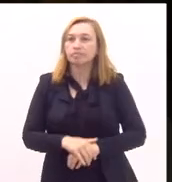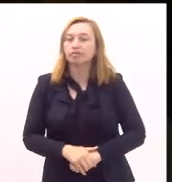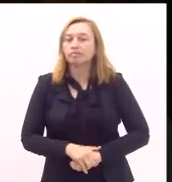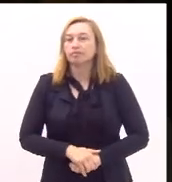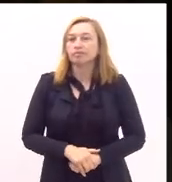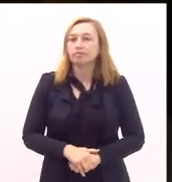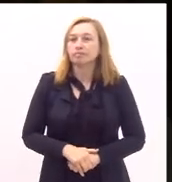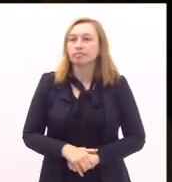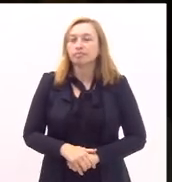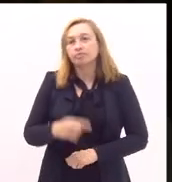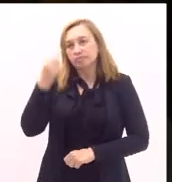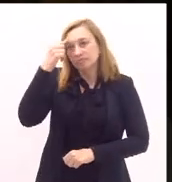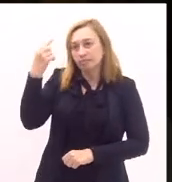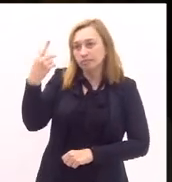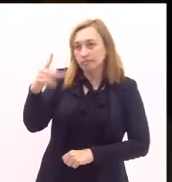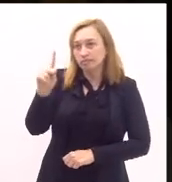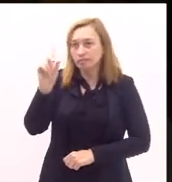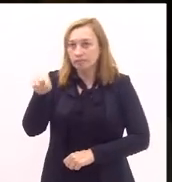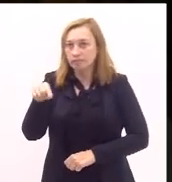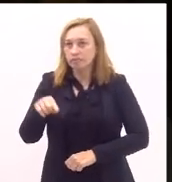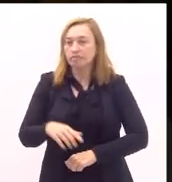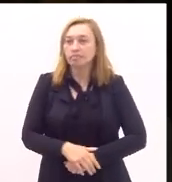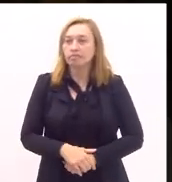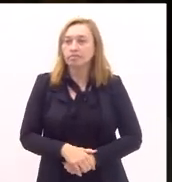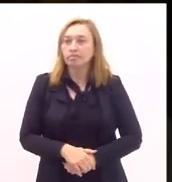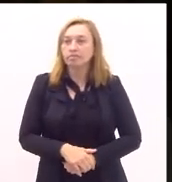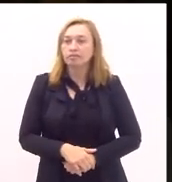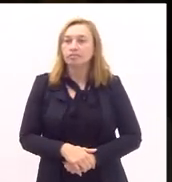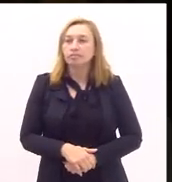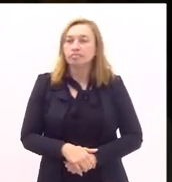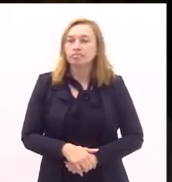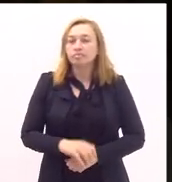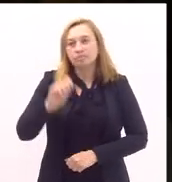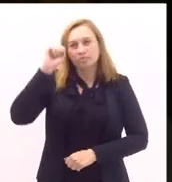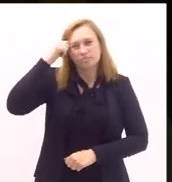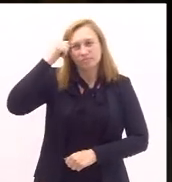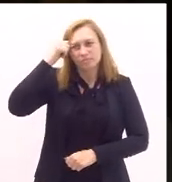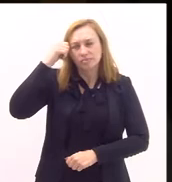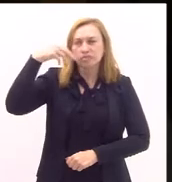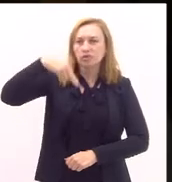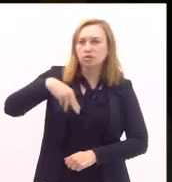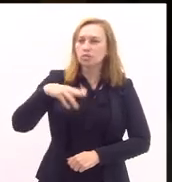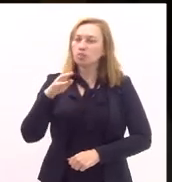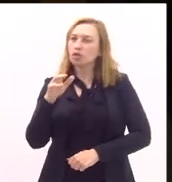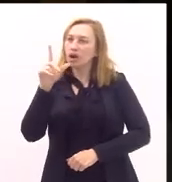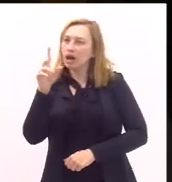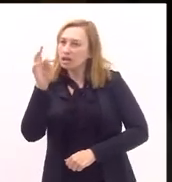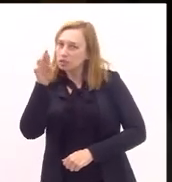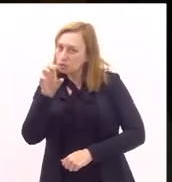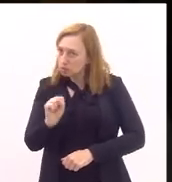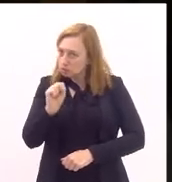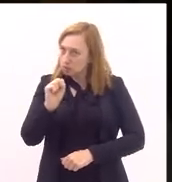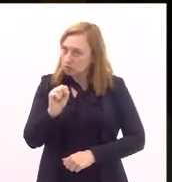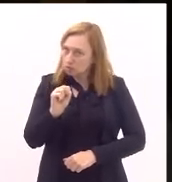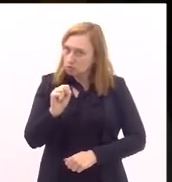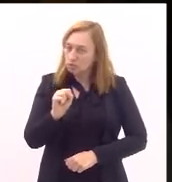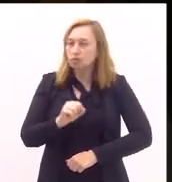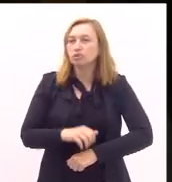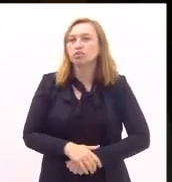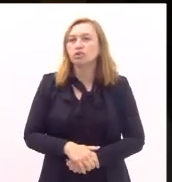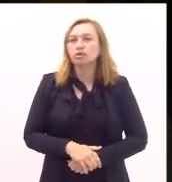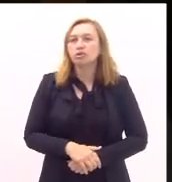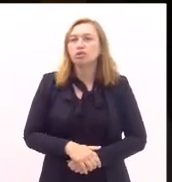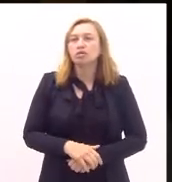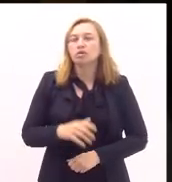lógica deles era tornar os negros mulatos Os Pretos mulatos dos mulatos mais